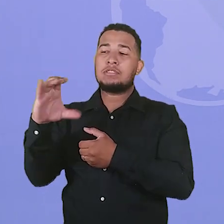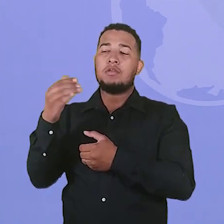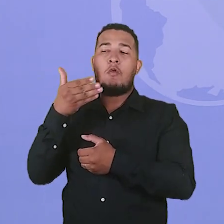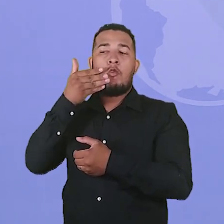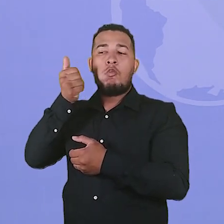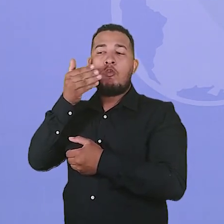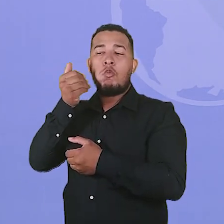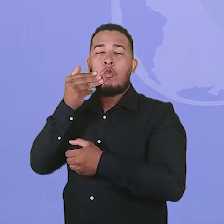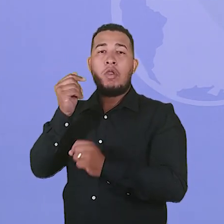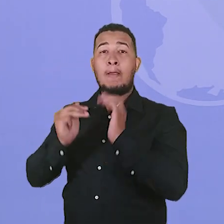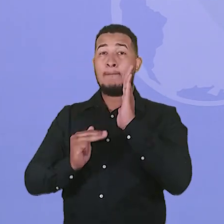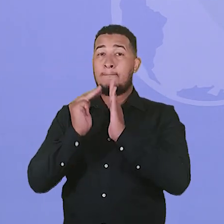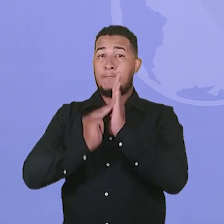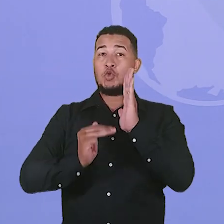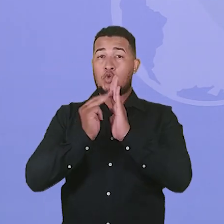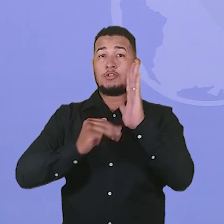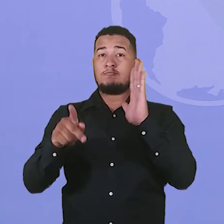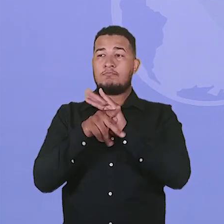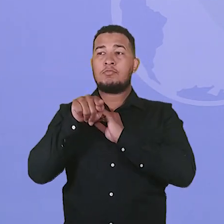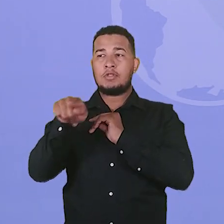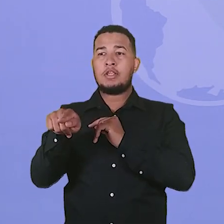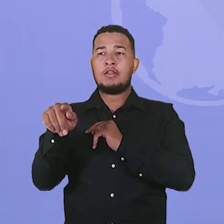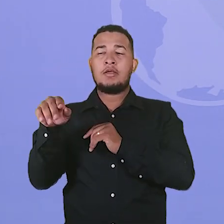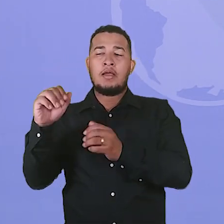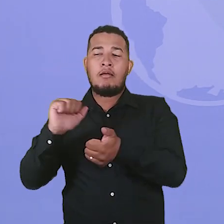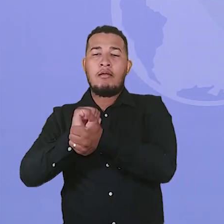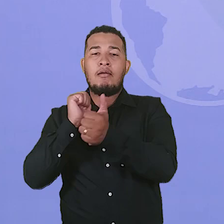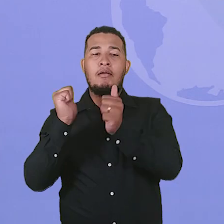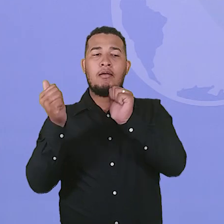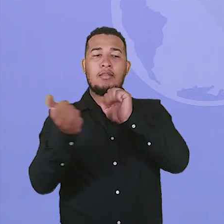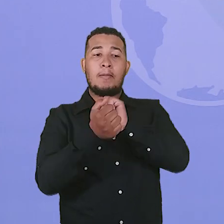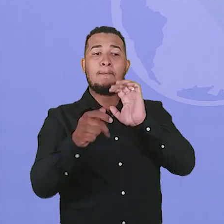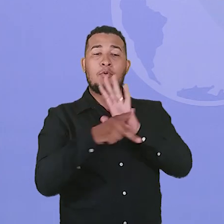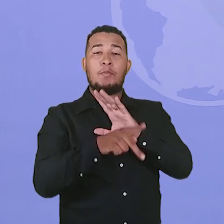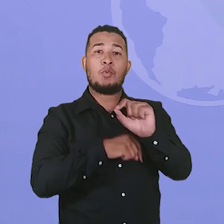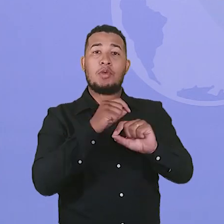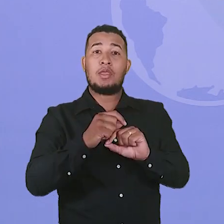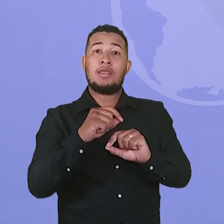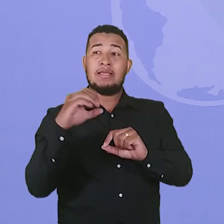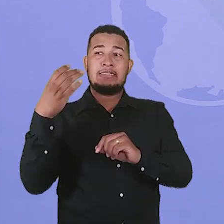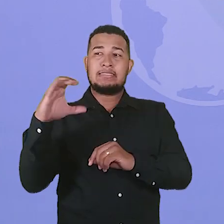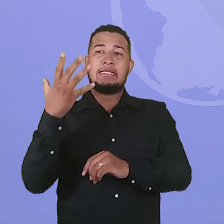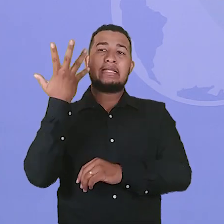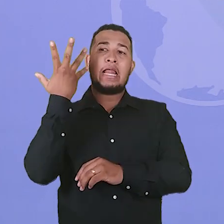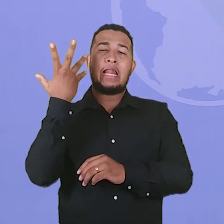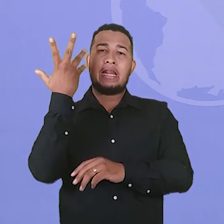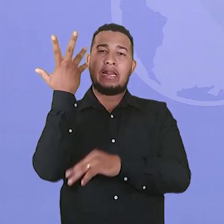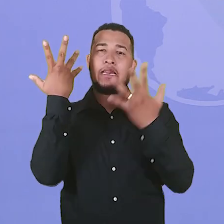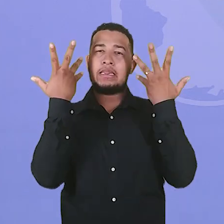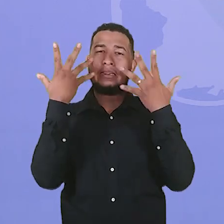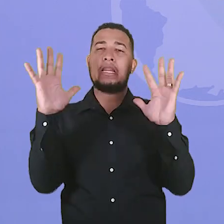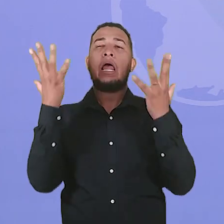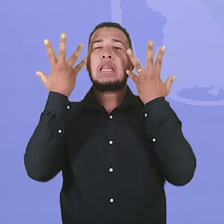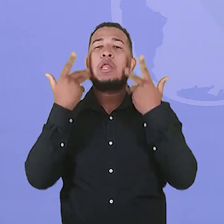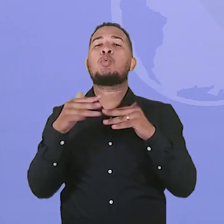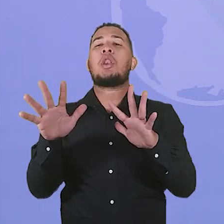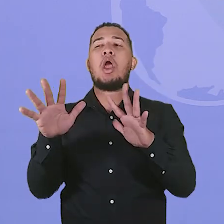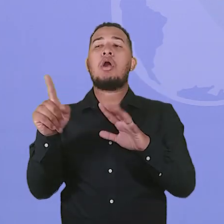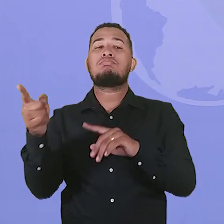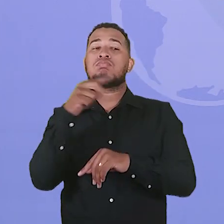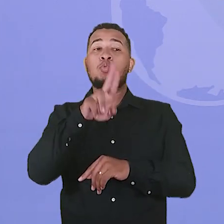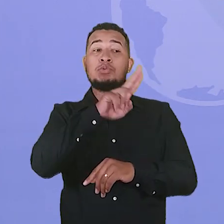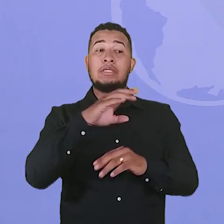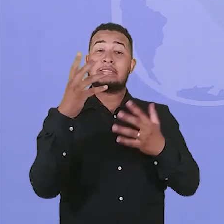a metodologia das ciências naturais para as ciências humanas. Então, ele pega aí